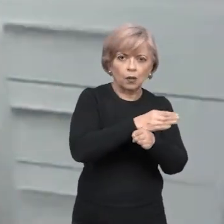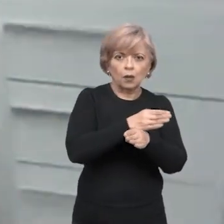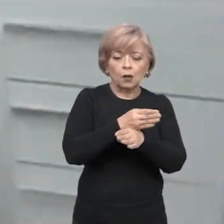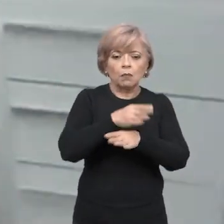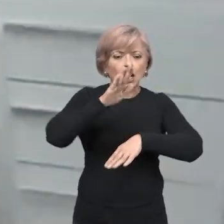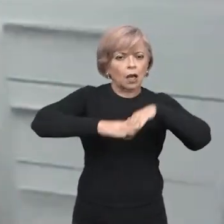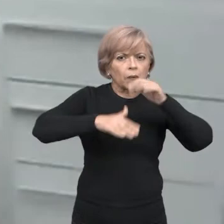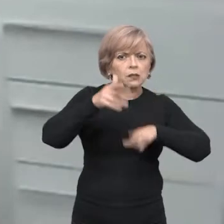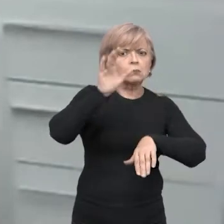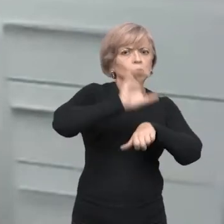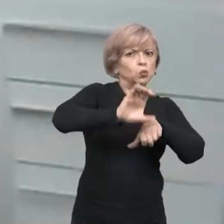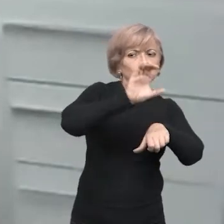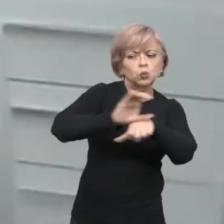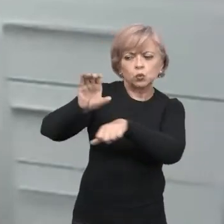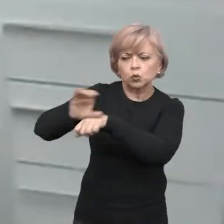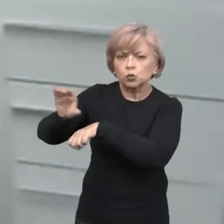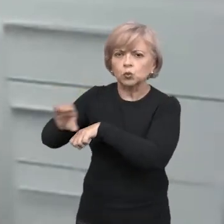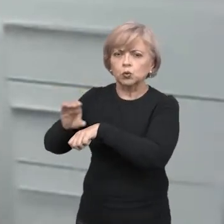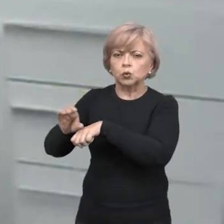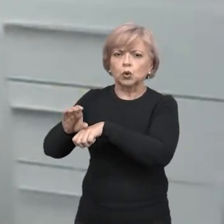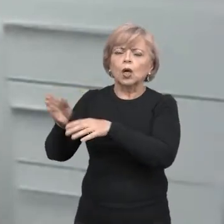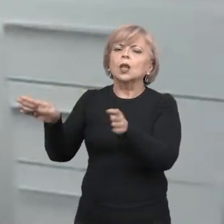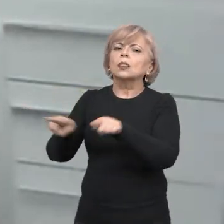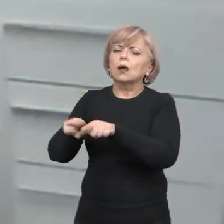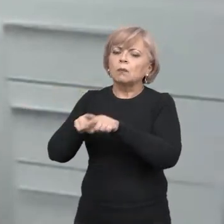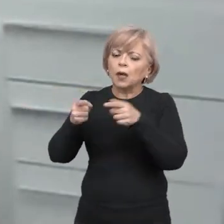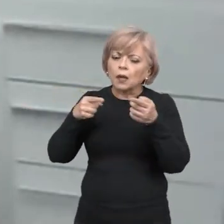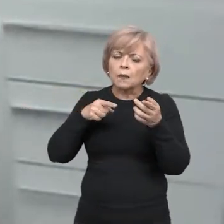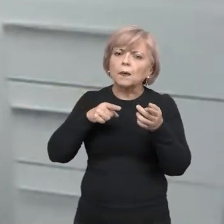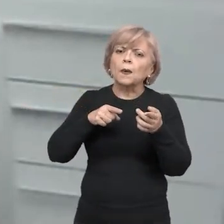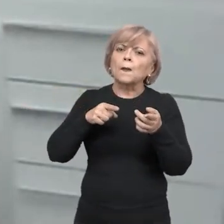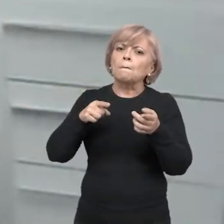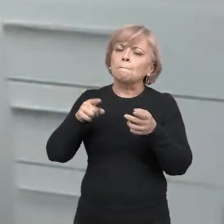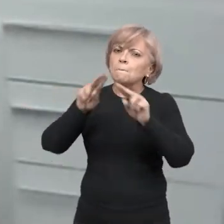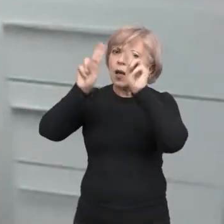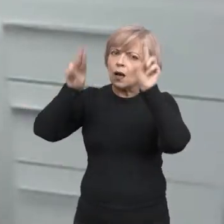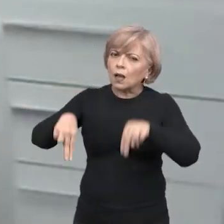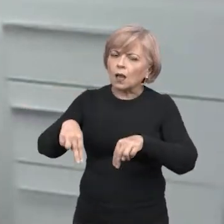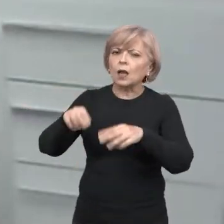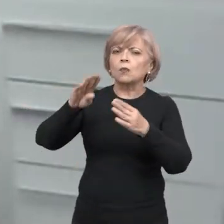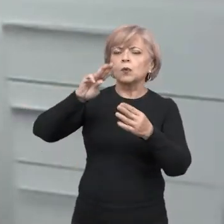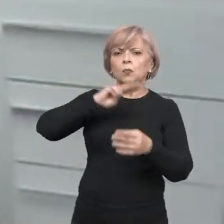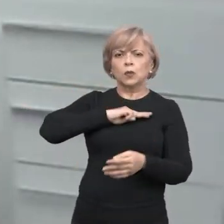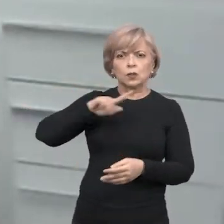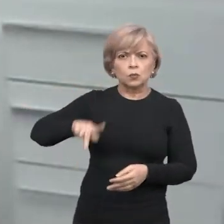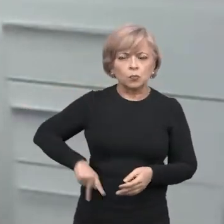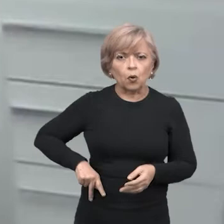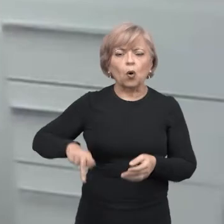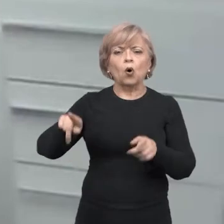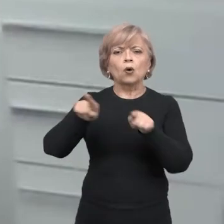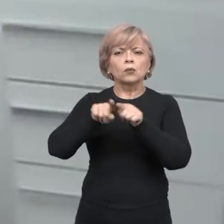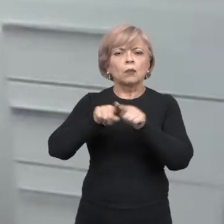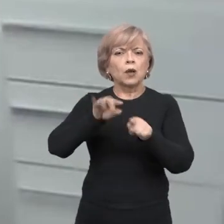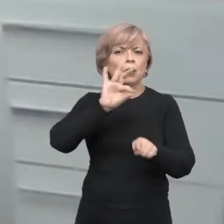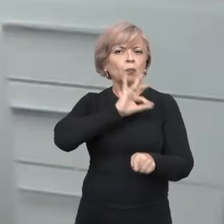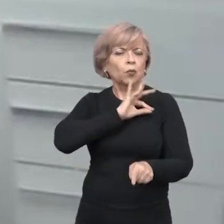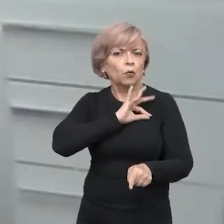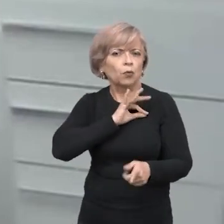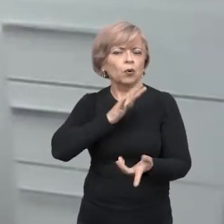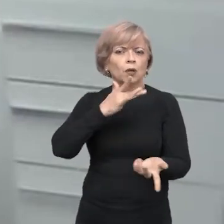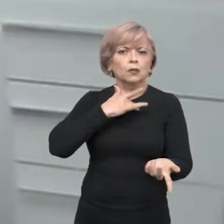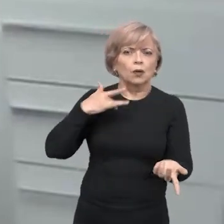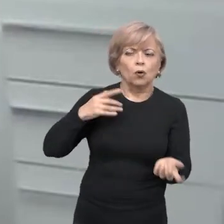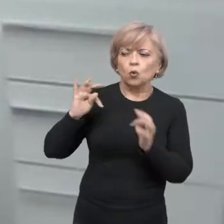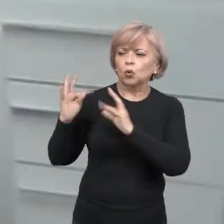nossos colegas o ministério público e parceiros para 500 traz tem uma maior autonomia a